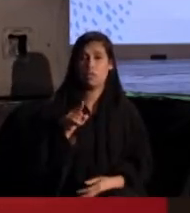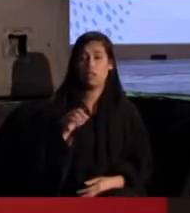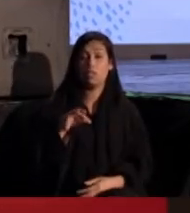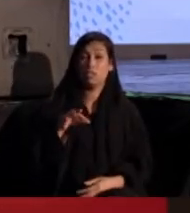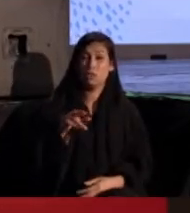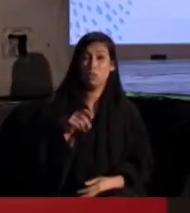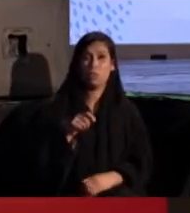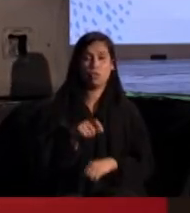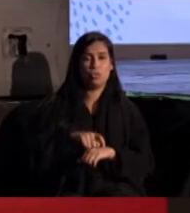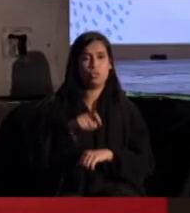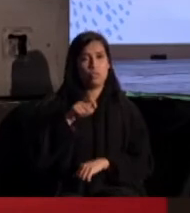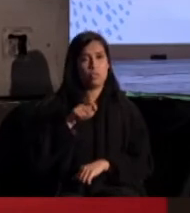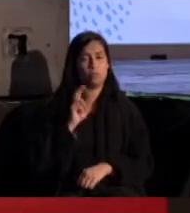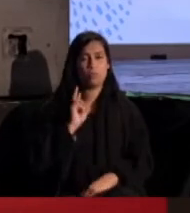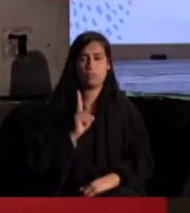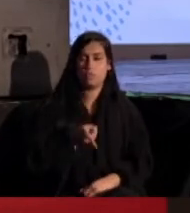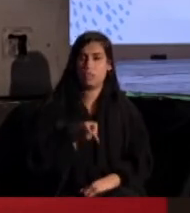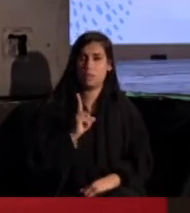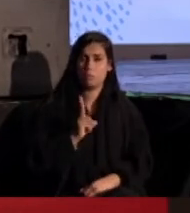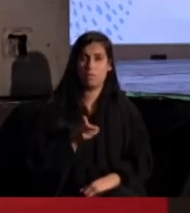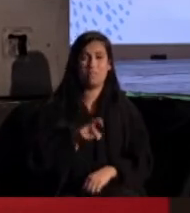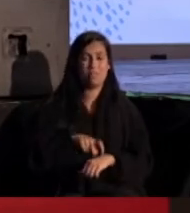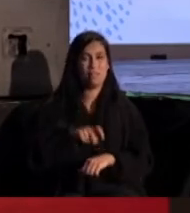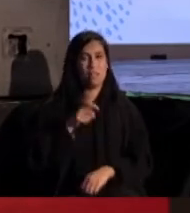do tempo e alimentação,